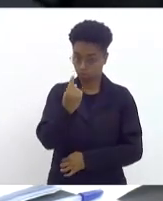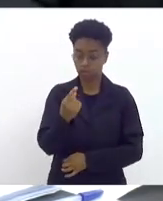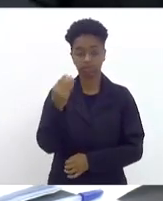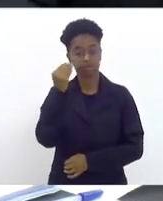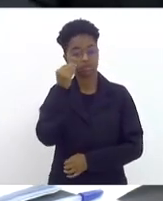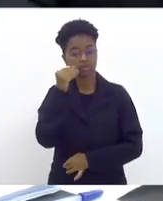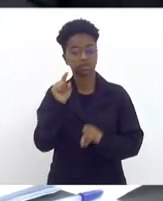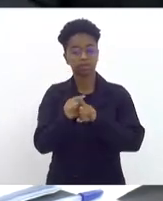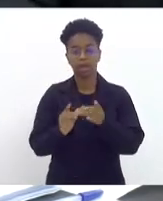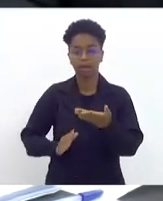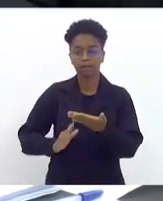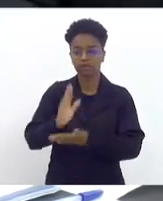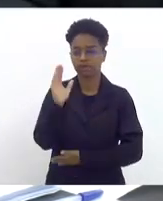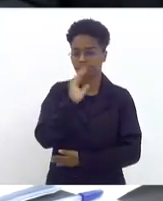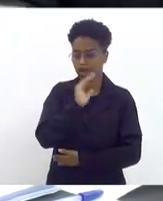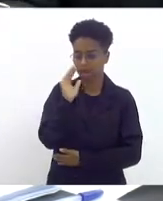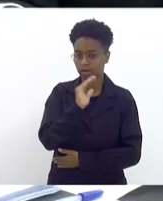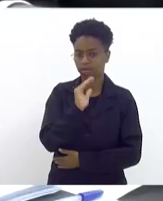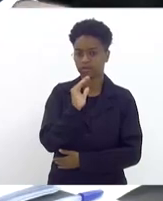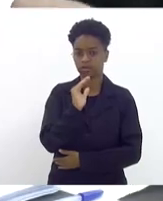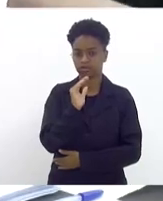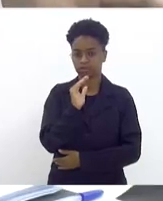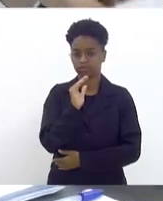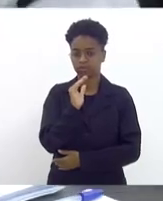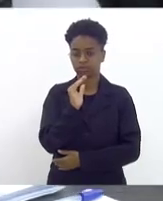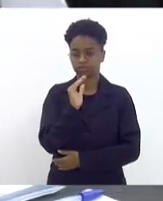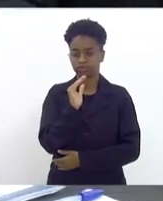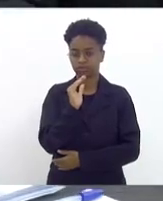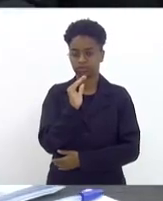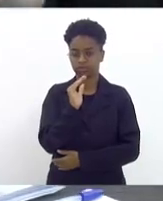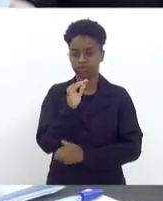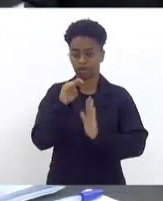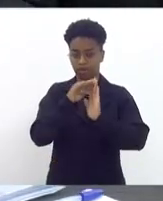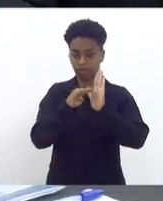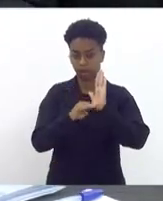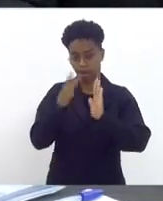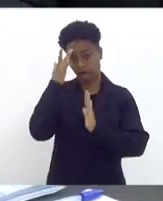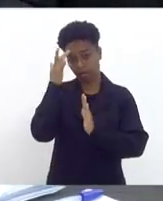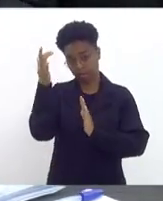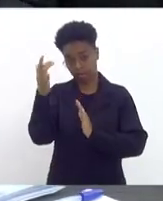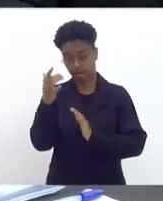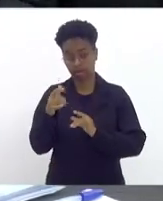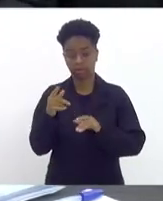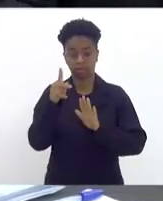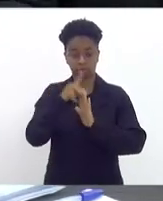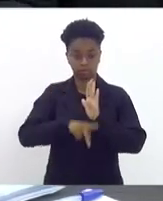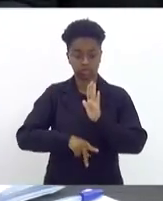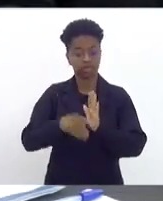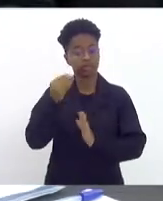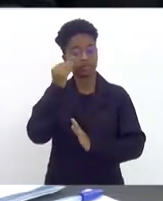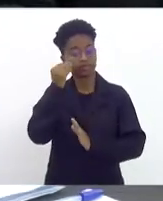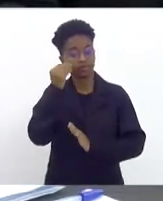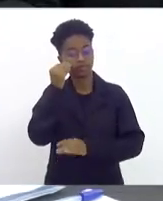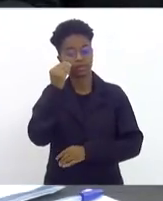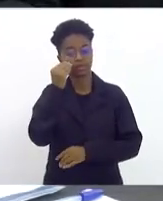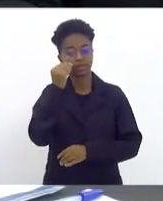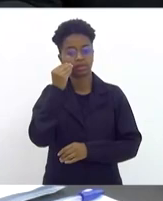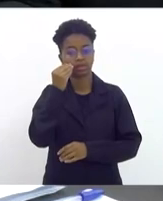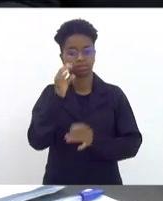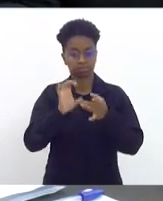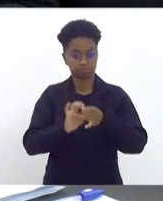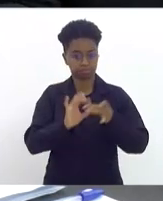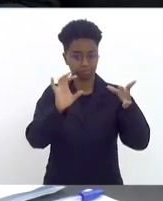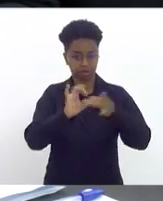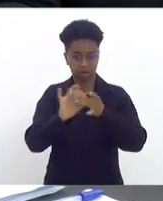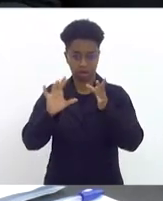com o máximo de urgência nessa na na na pauta de amanhã esse projeto que vai garantir não só a circulação